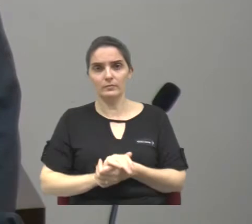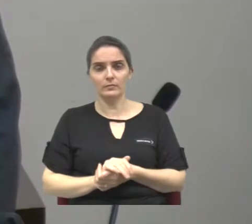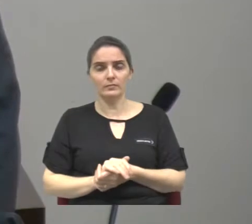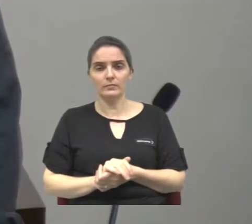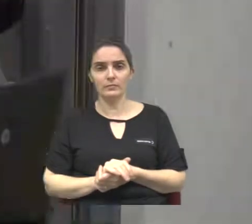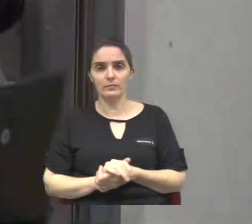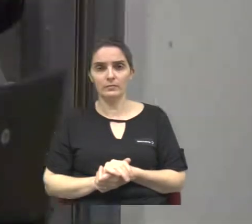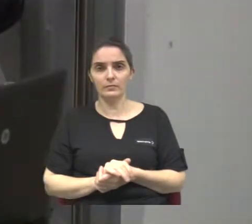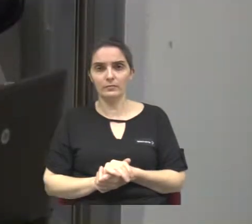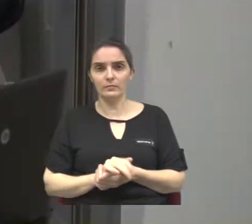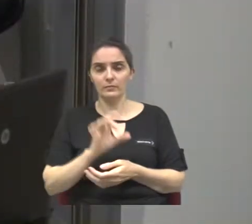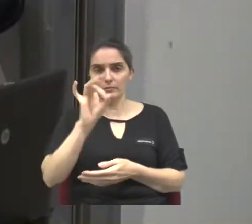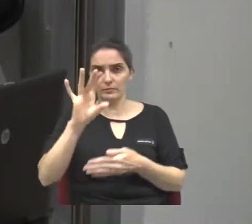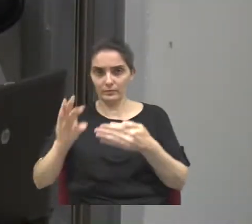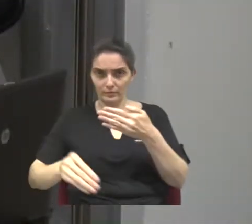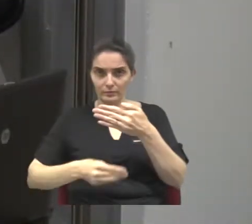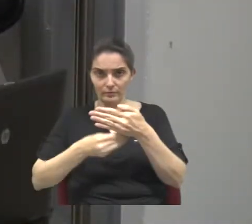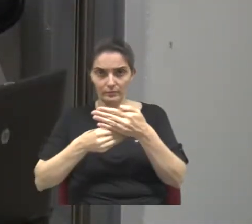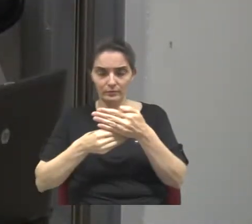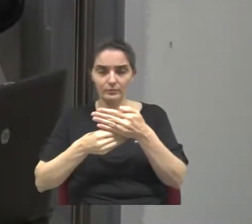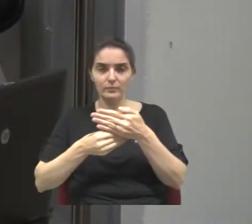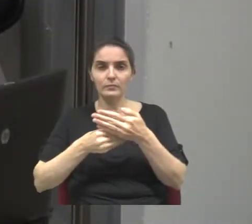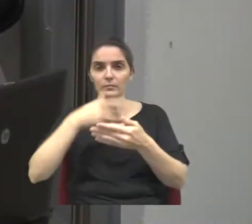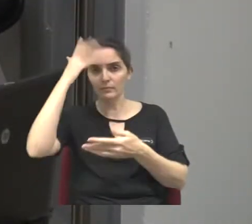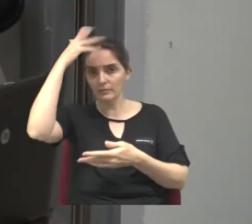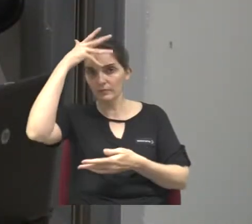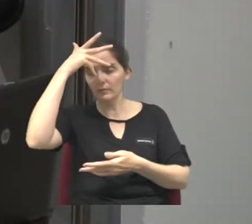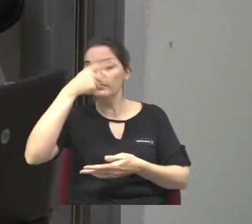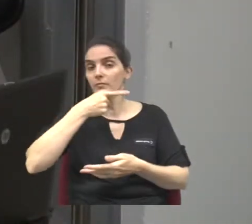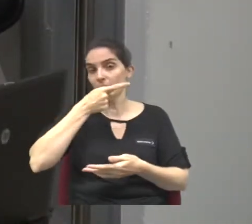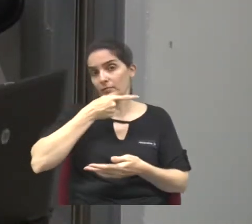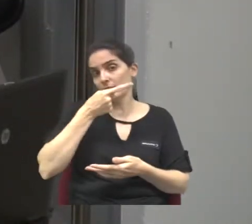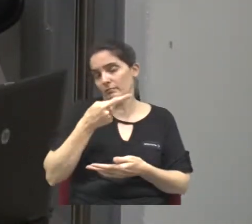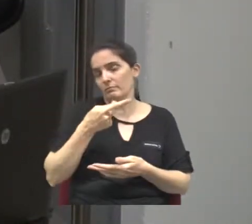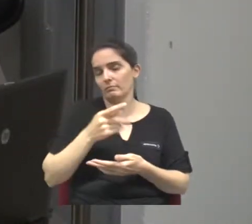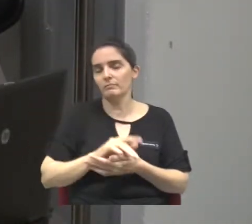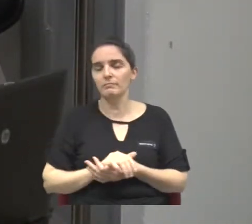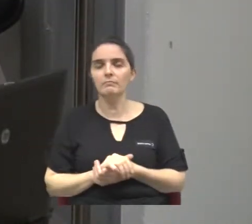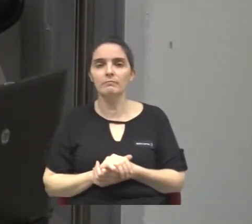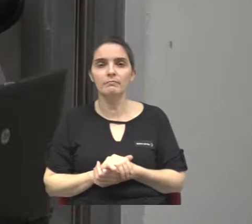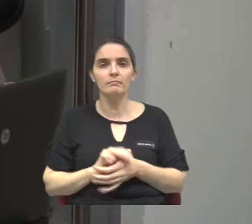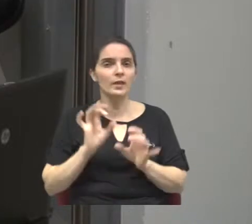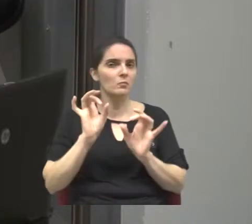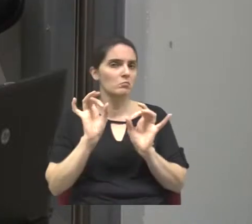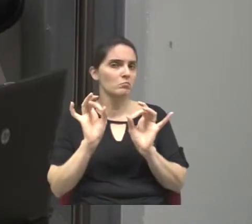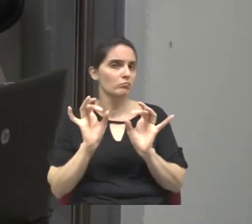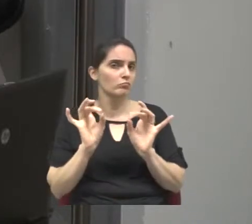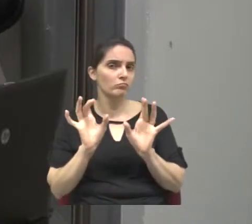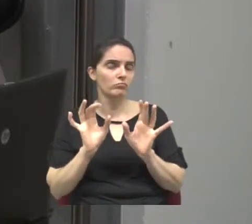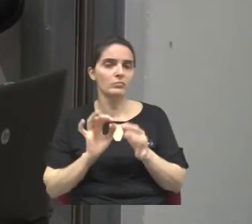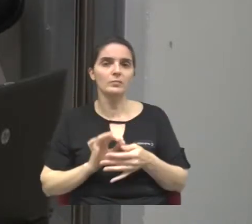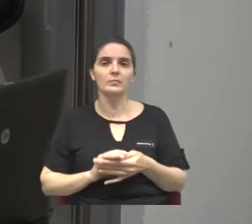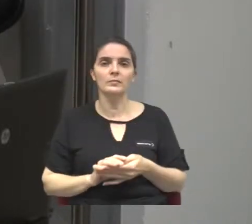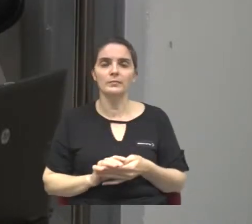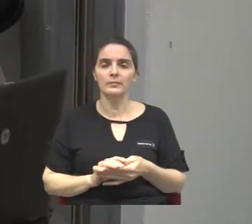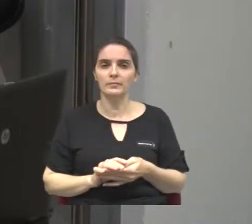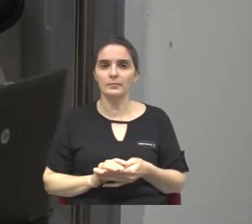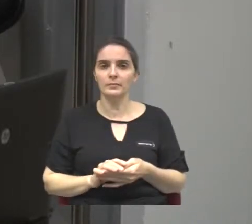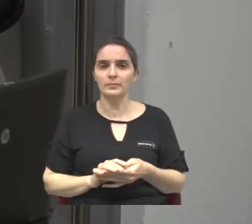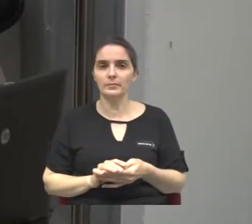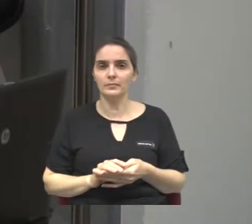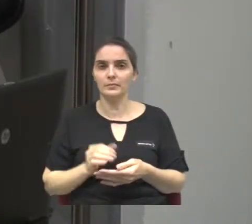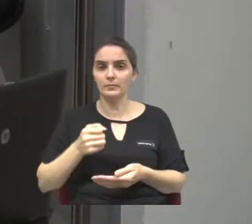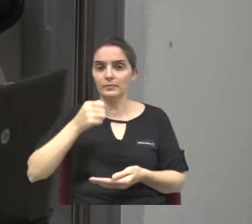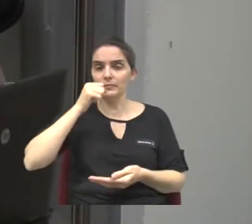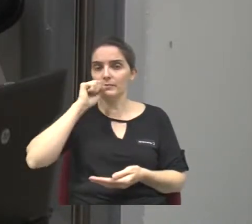Completando um pouco o que a vereadora Érica falou, às vezes não é simplesmente a questão da bebida, do coquetel, que qualquer, se